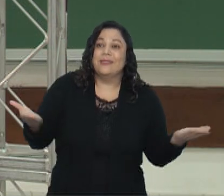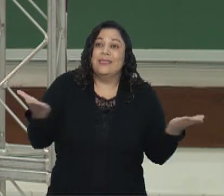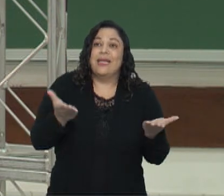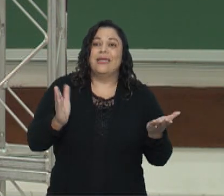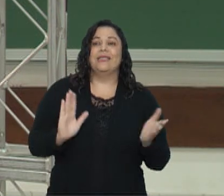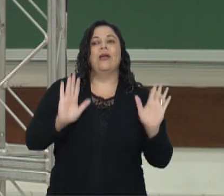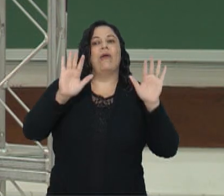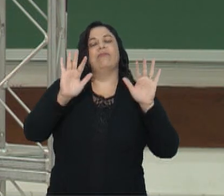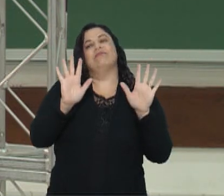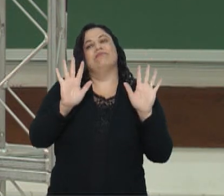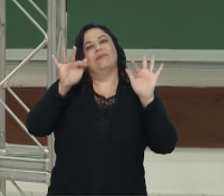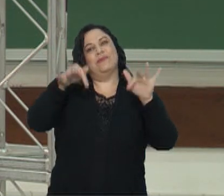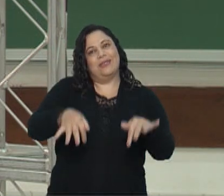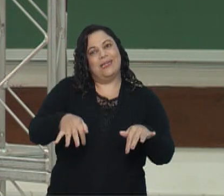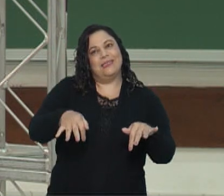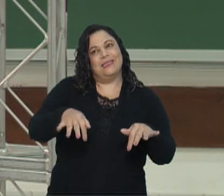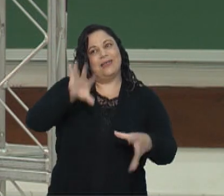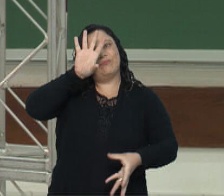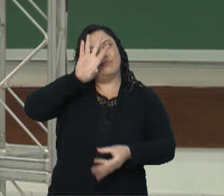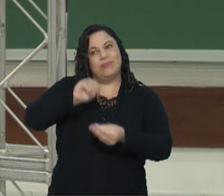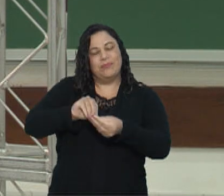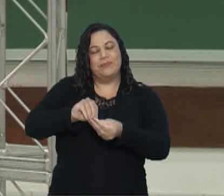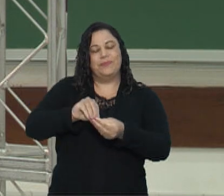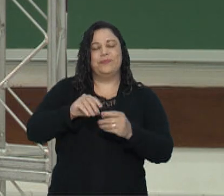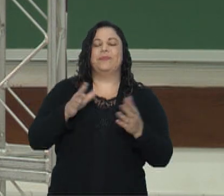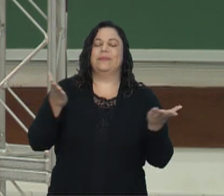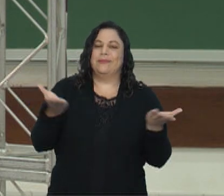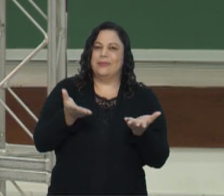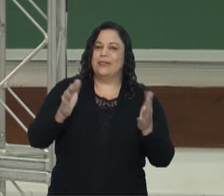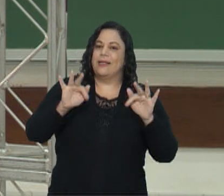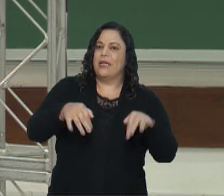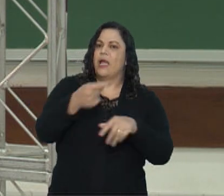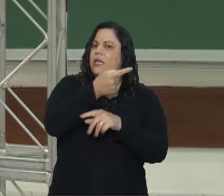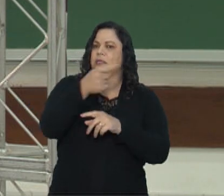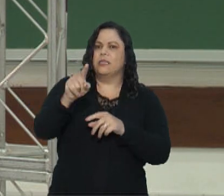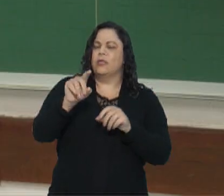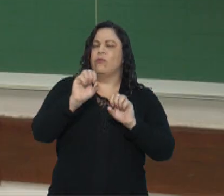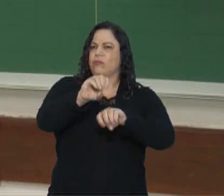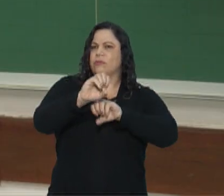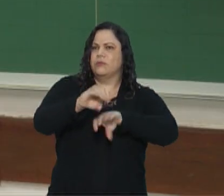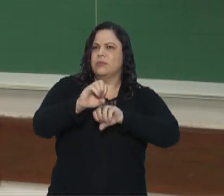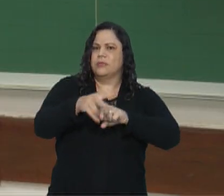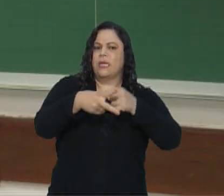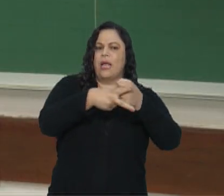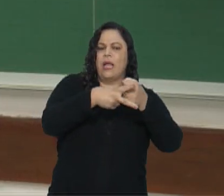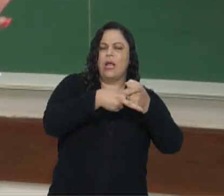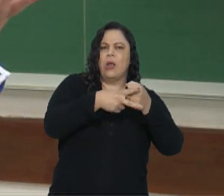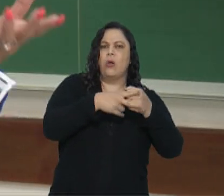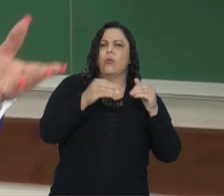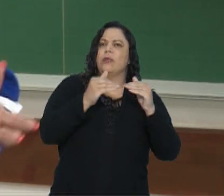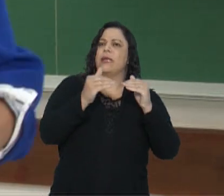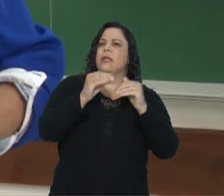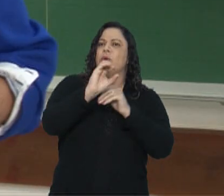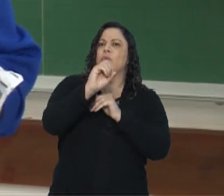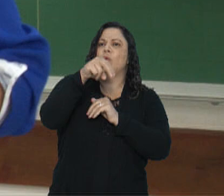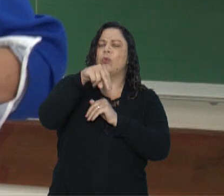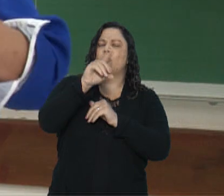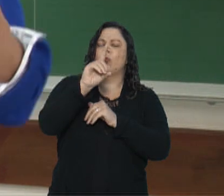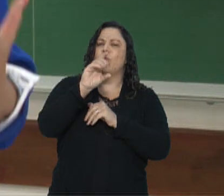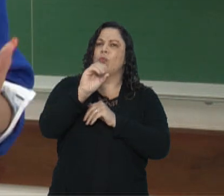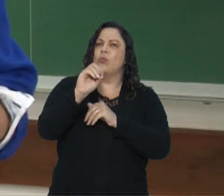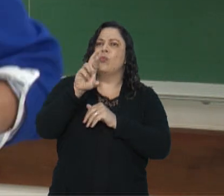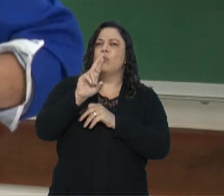aula. Nós não vamos trabalhar concordância nominal e verbal hoje, porque não deu tempo, o verbo é